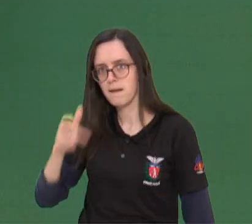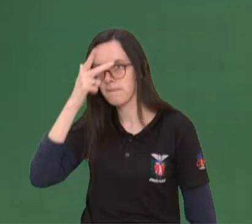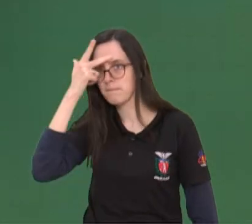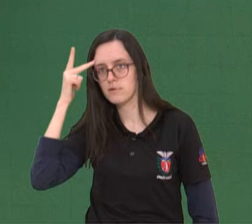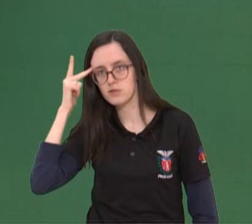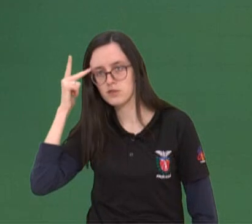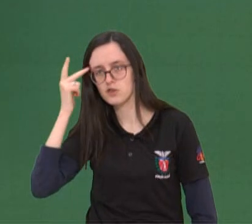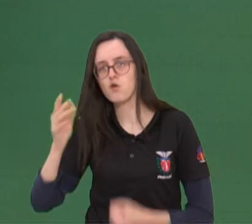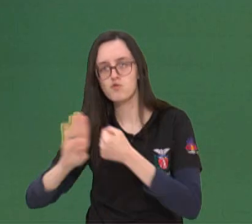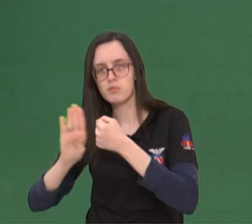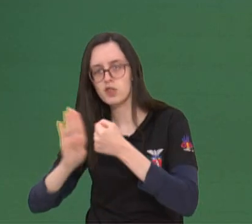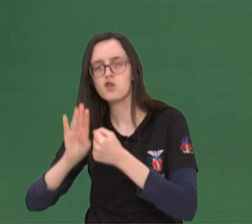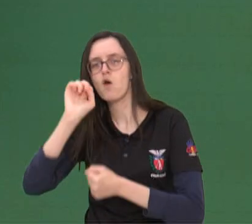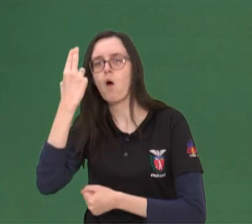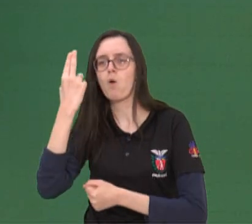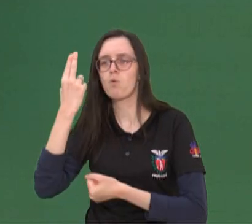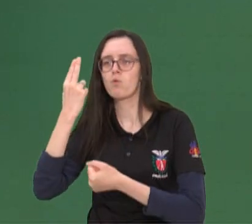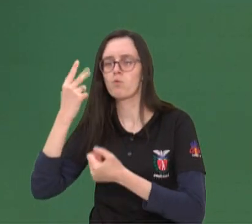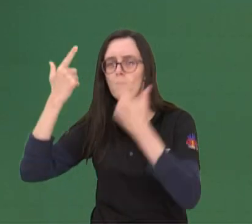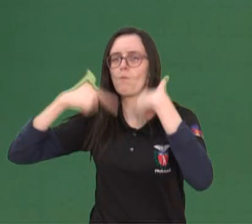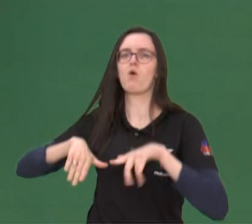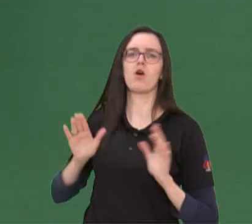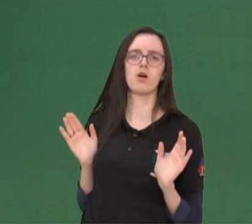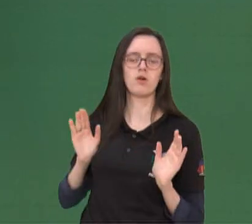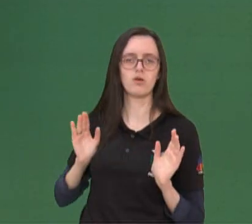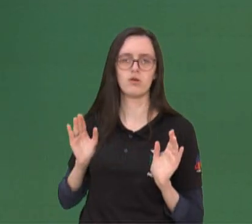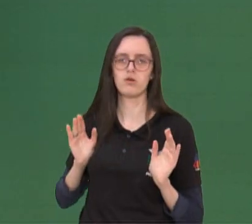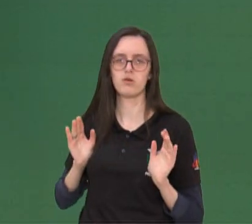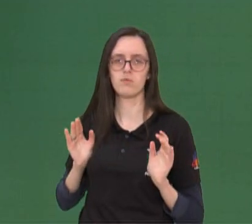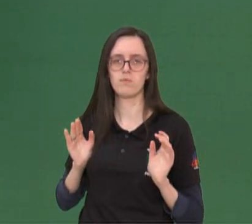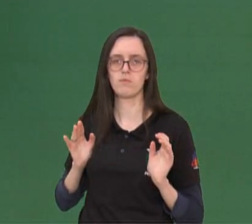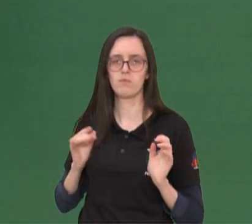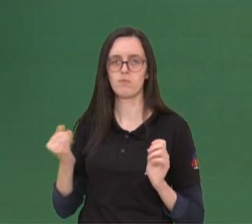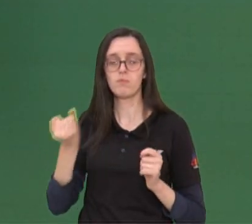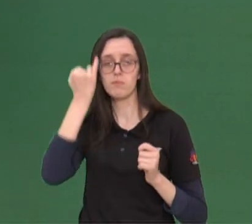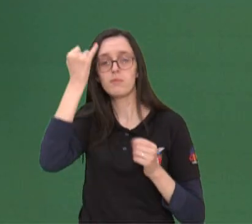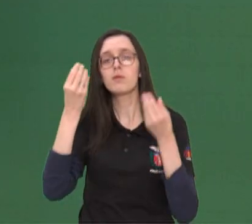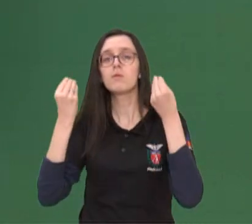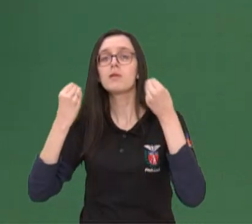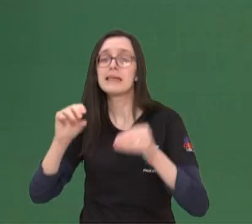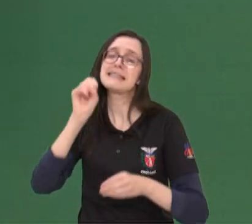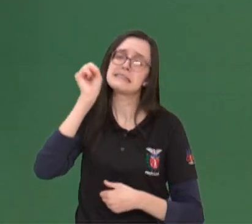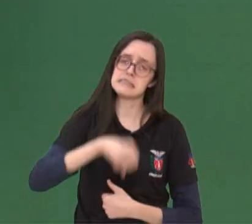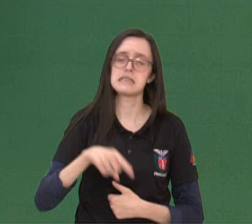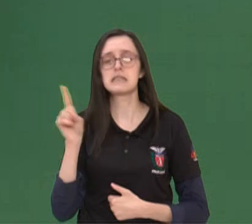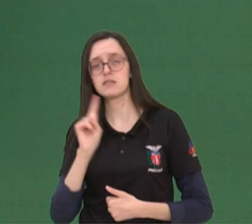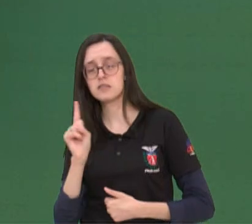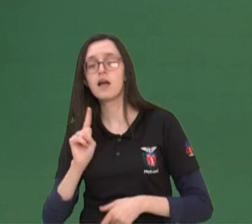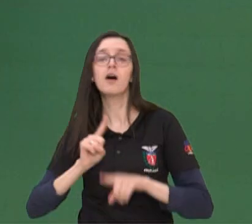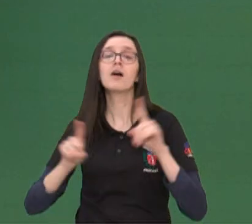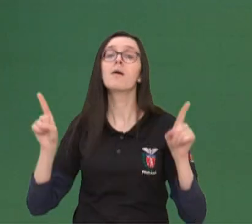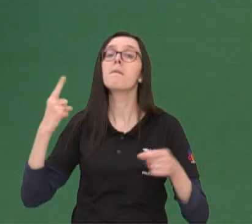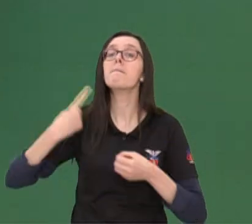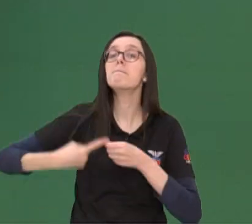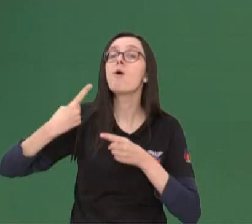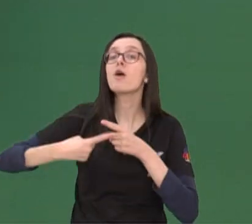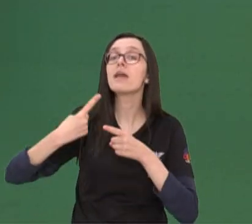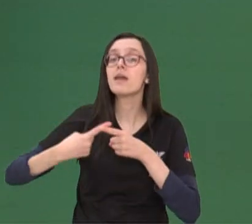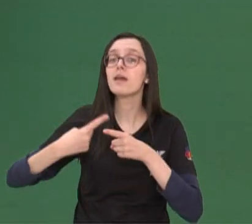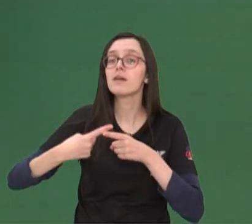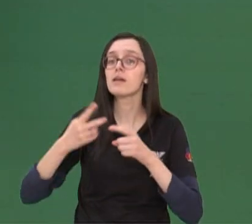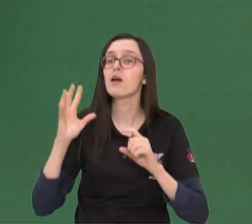indefinindo o substantivo? Não basta só dizer definindo ou indefinindo. Você vai me responder também por que